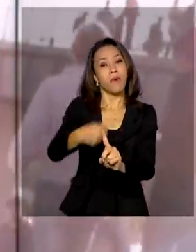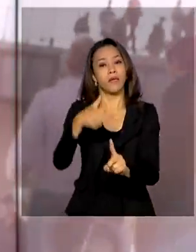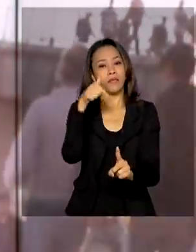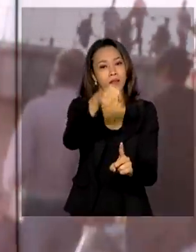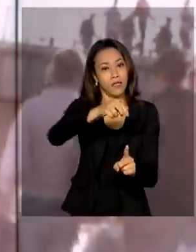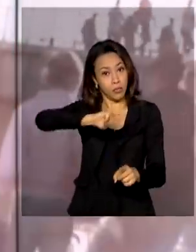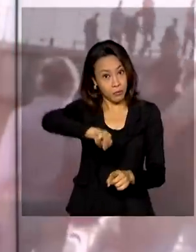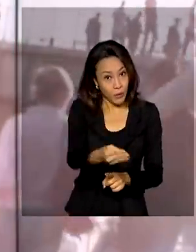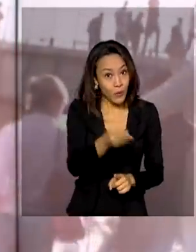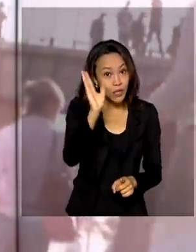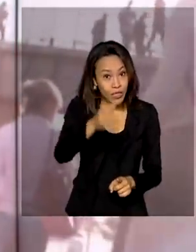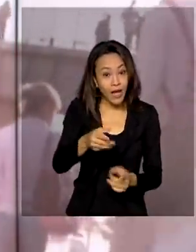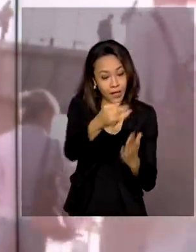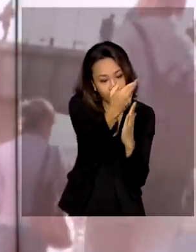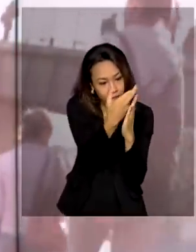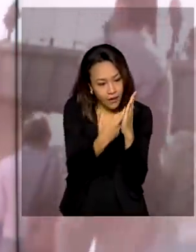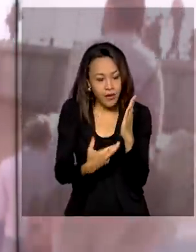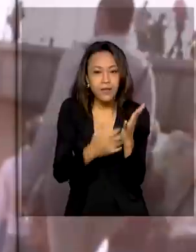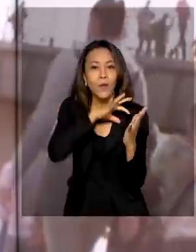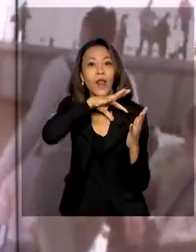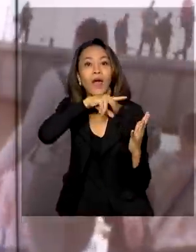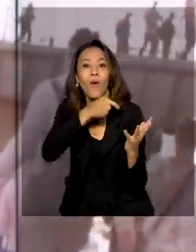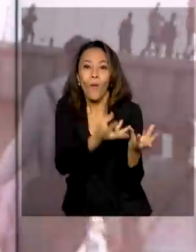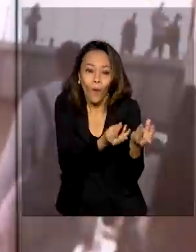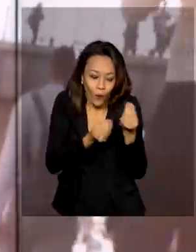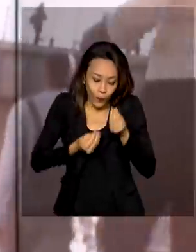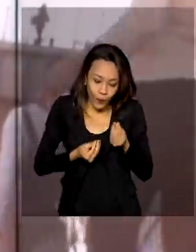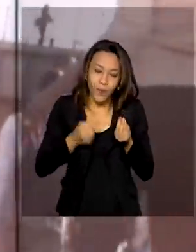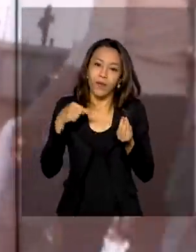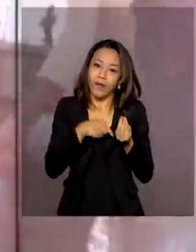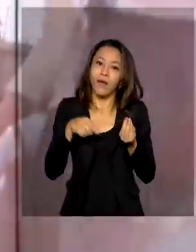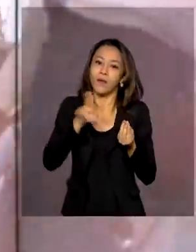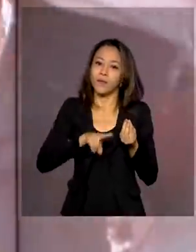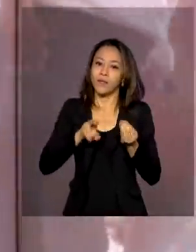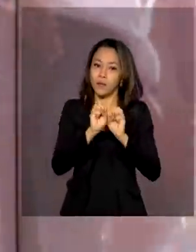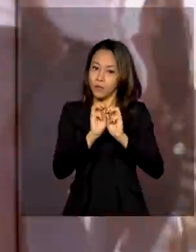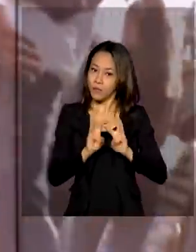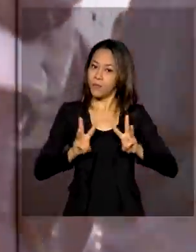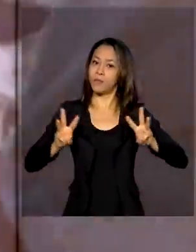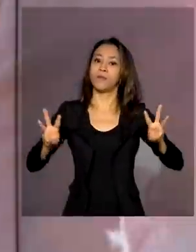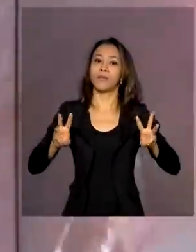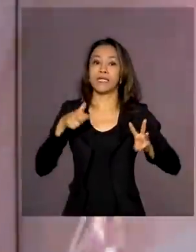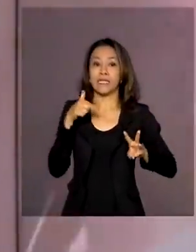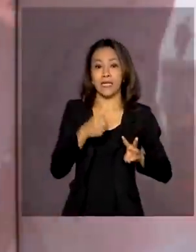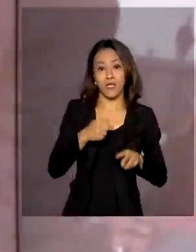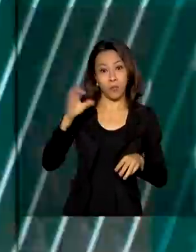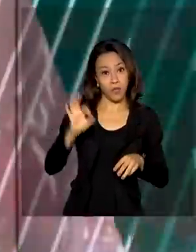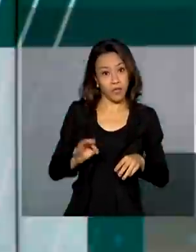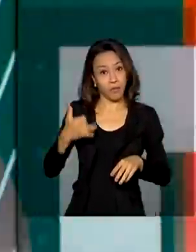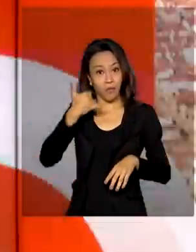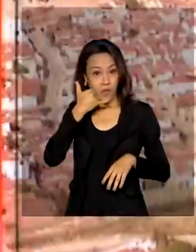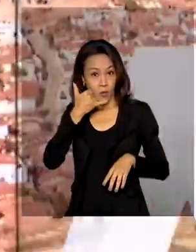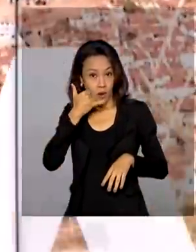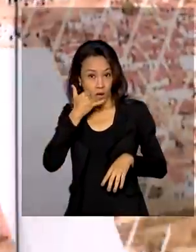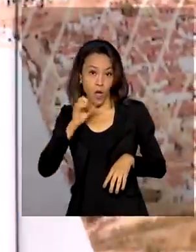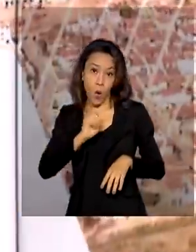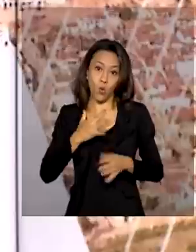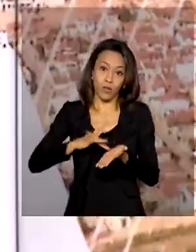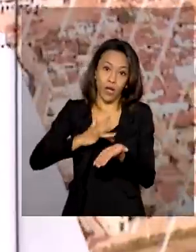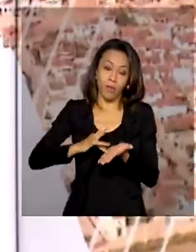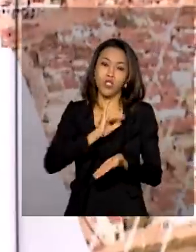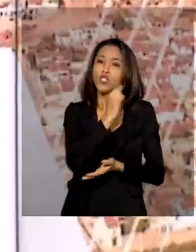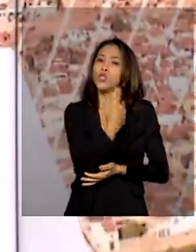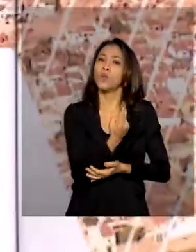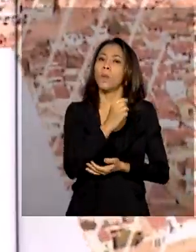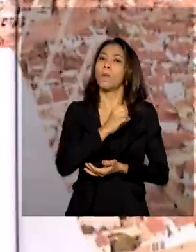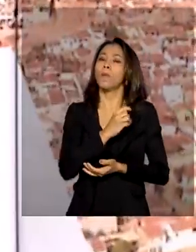enviaram a declaração do Imposto de Renda a maior parte enviou pelo programa da receita sete porcento pelo celular ou tablet e